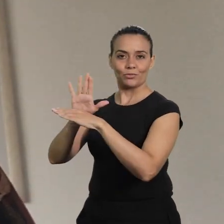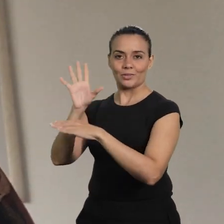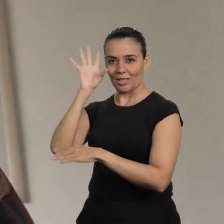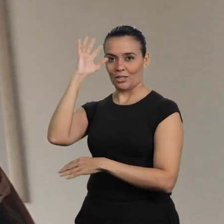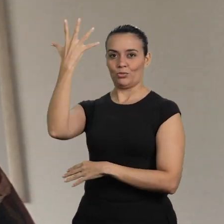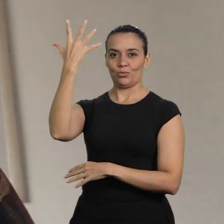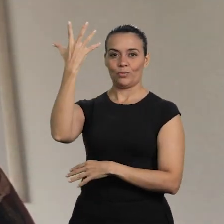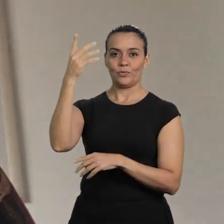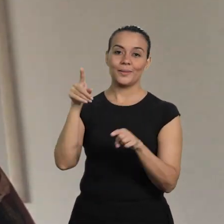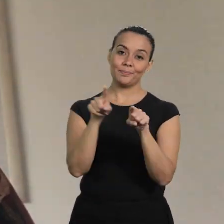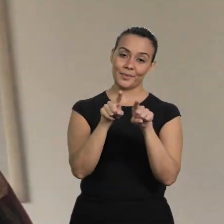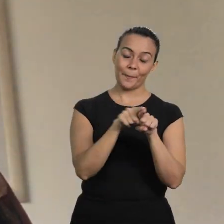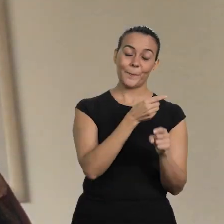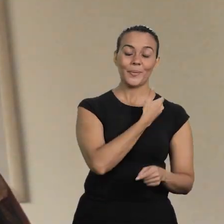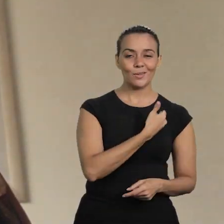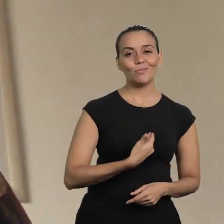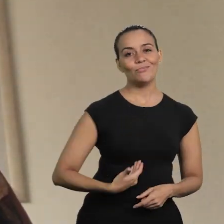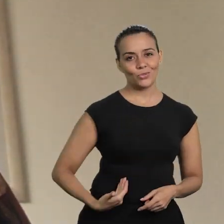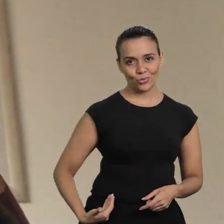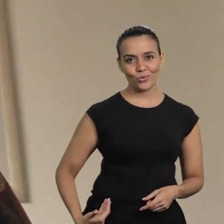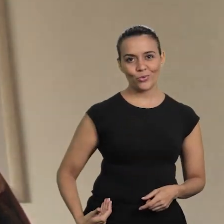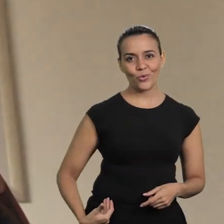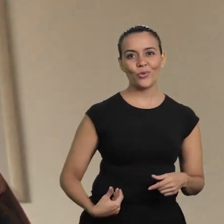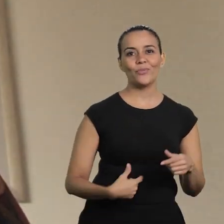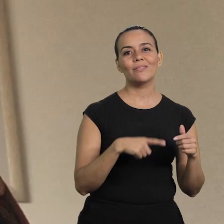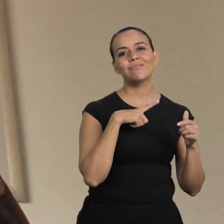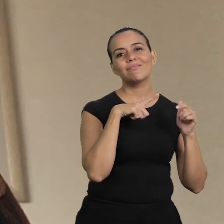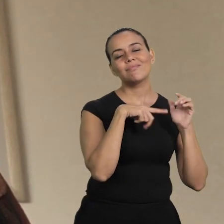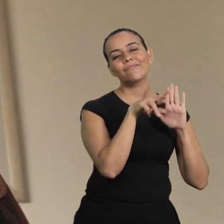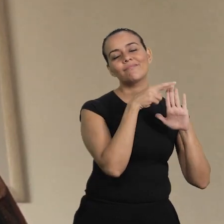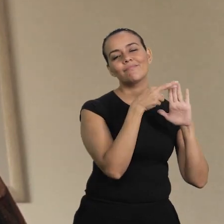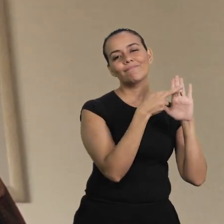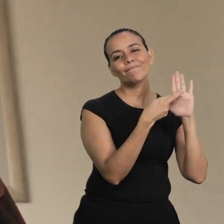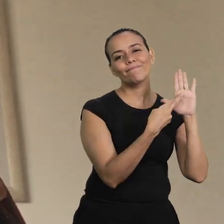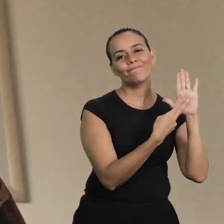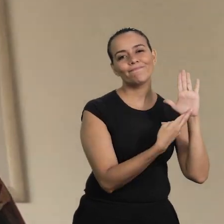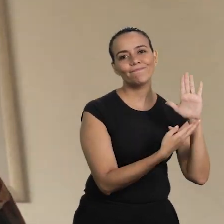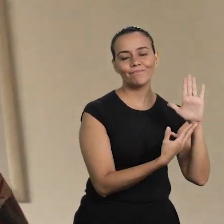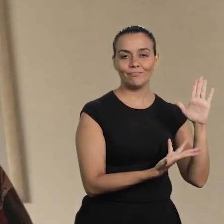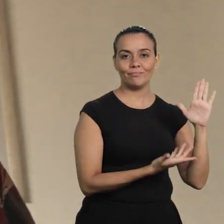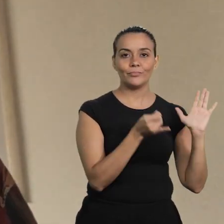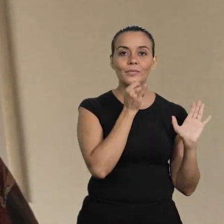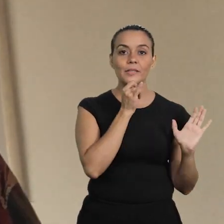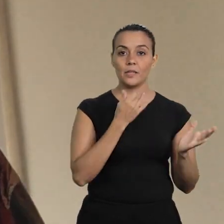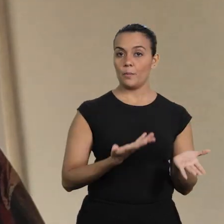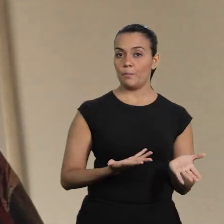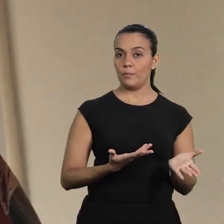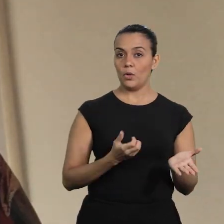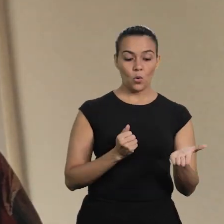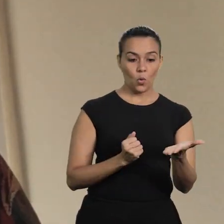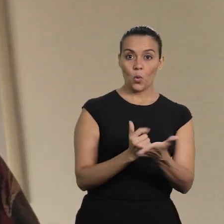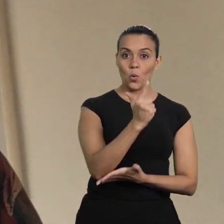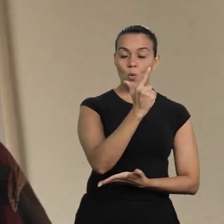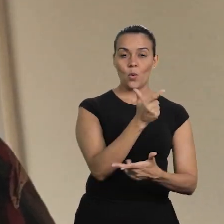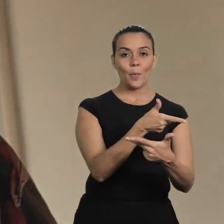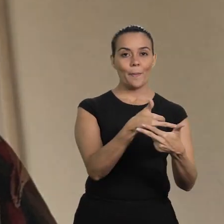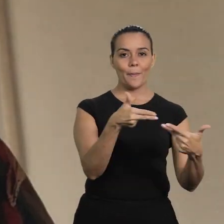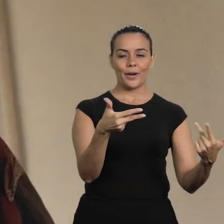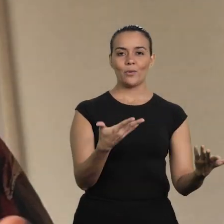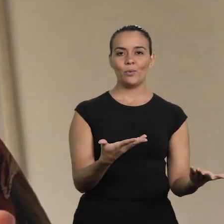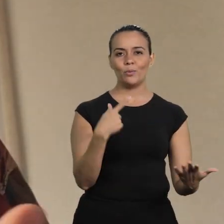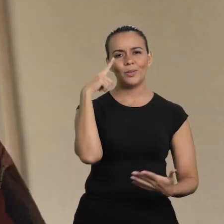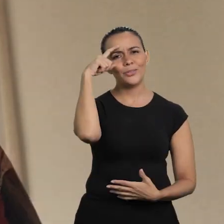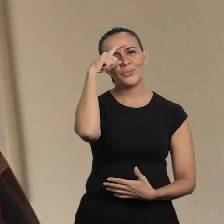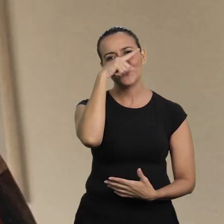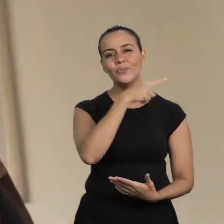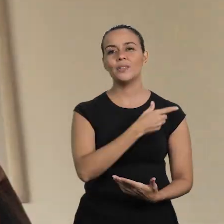questão legal, né, que complica esse apoio à inovação social. Então, um exemplo são compras públicas, né? É